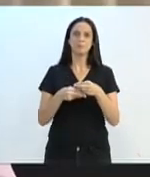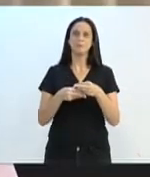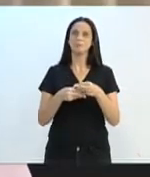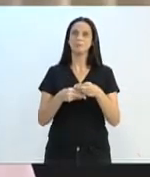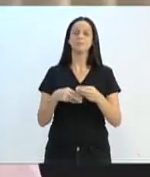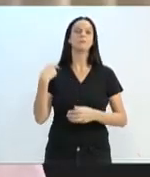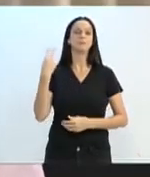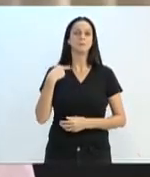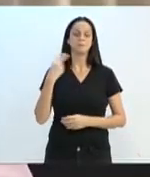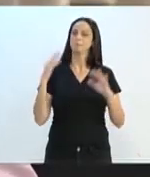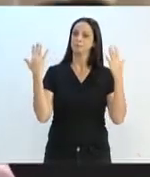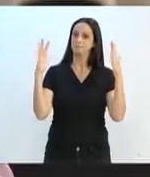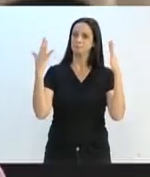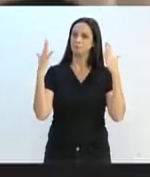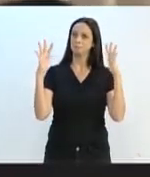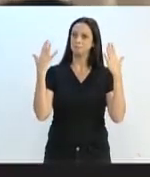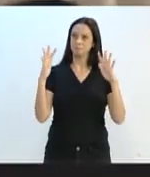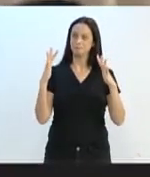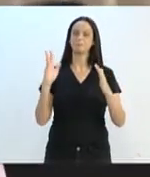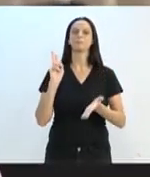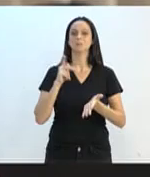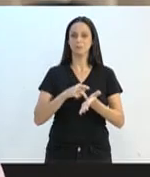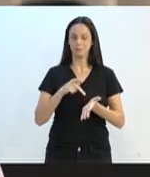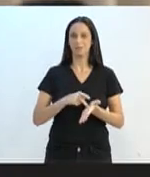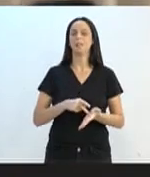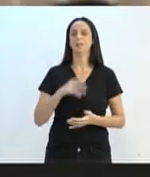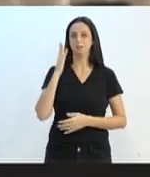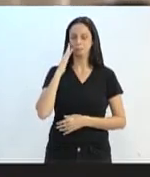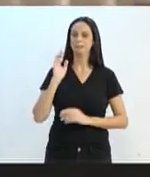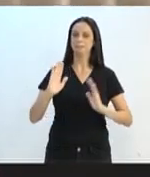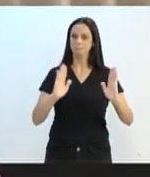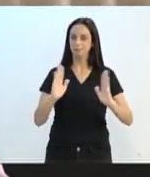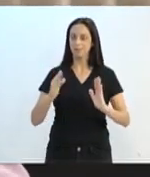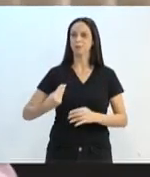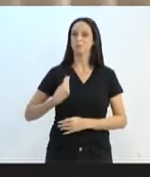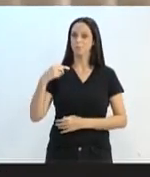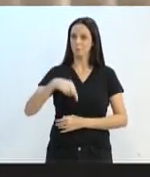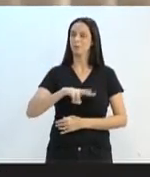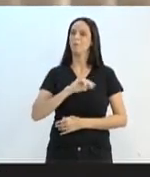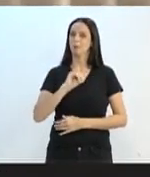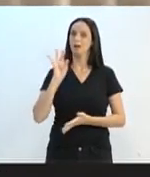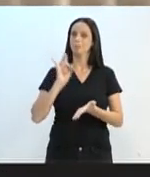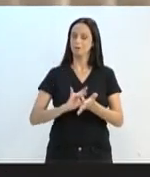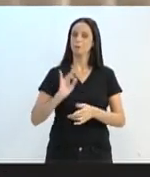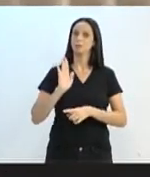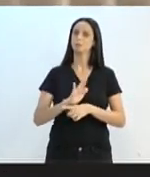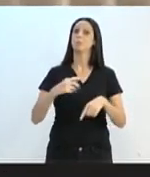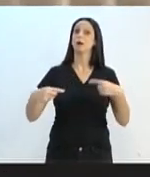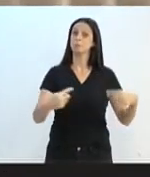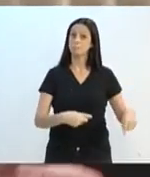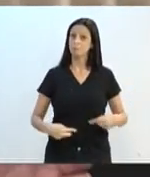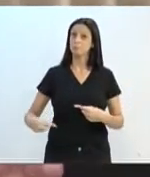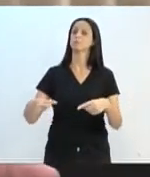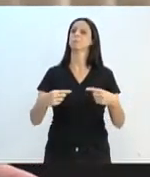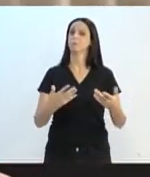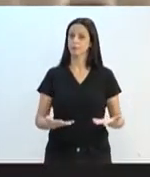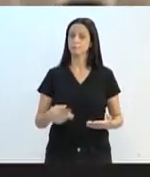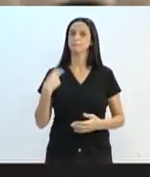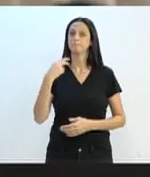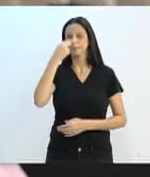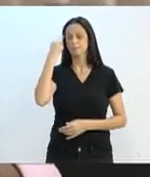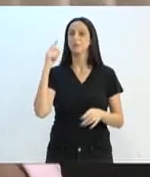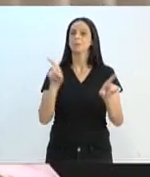Vereador, parabéns. Eu disse que quando o senhor estivesse aqui nessa casa, Vossa Excelência iria engrandecer o debate. Haja visto, o vereador Ito aqui também